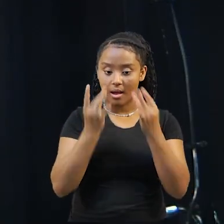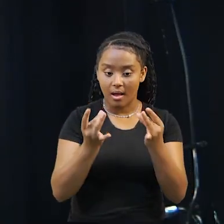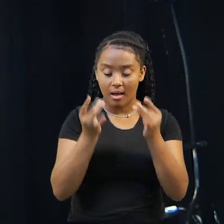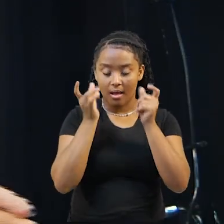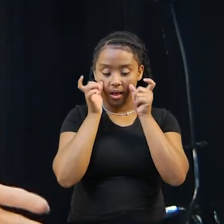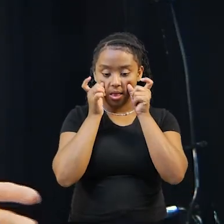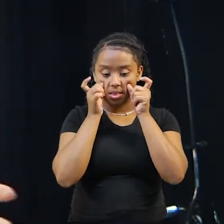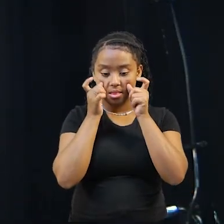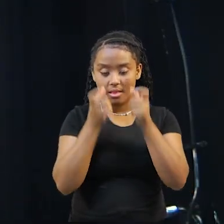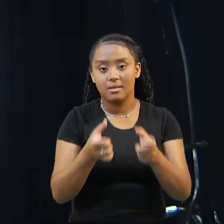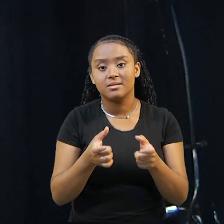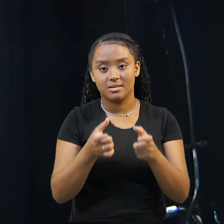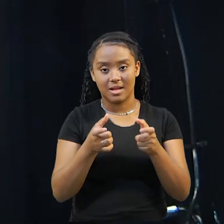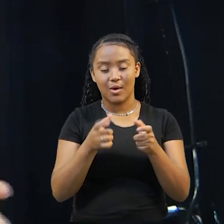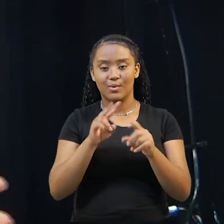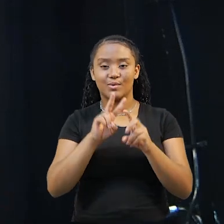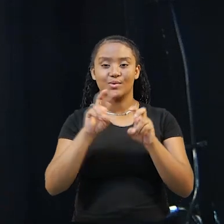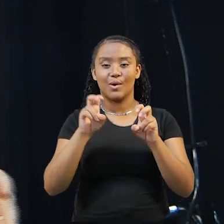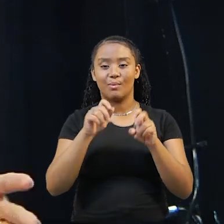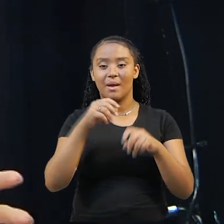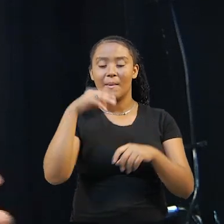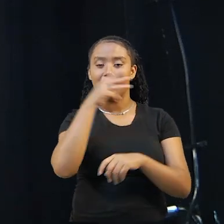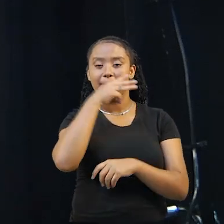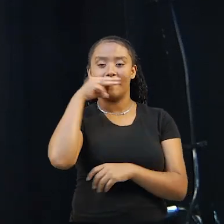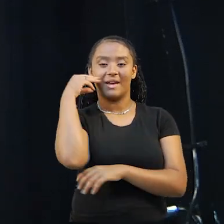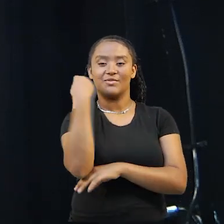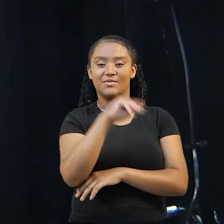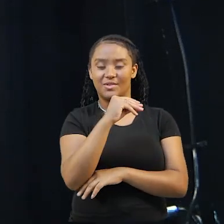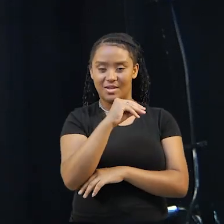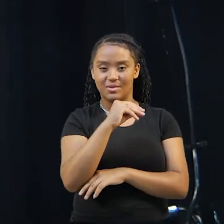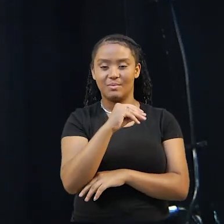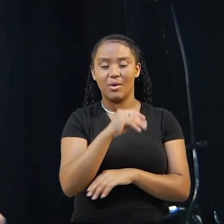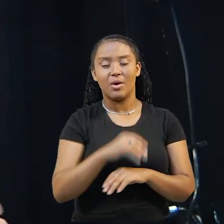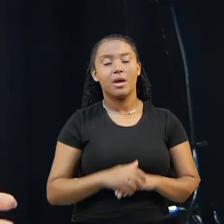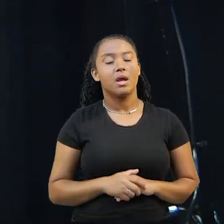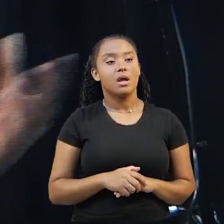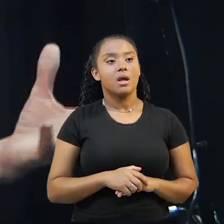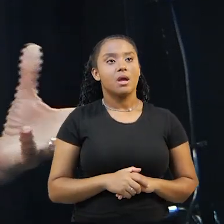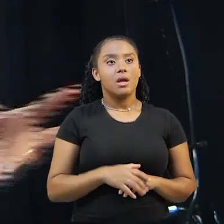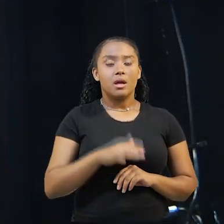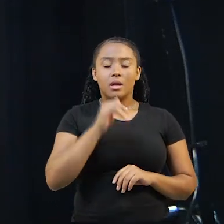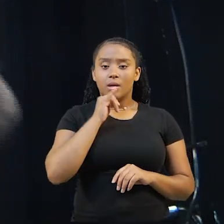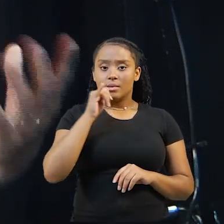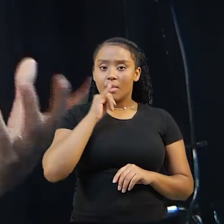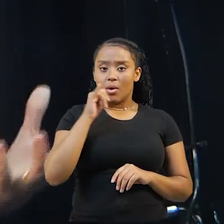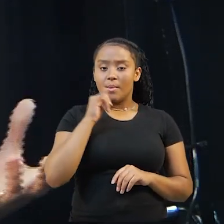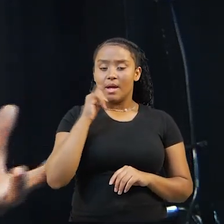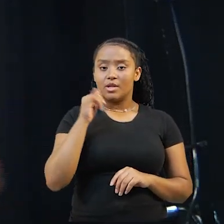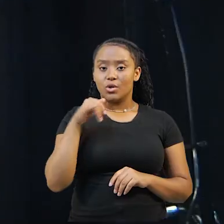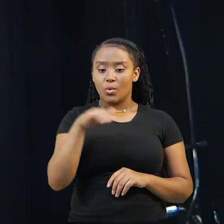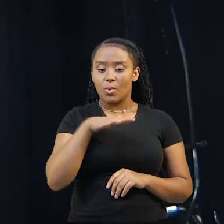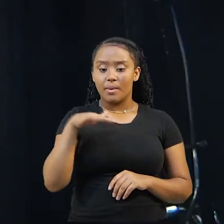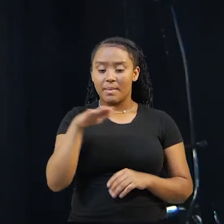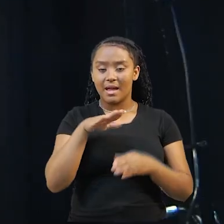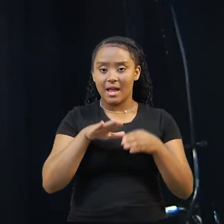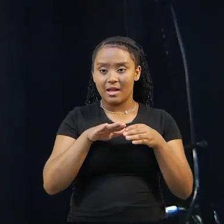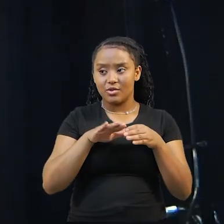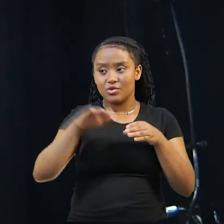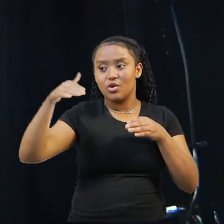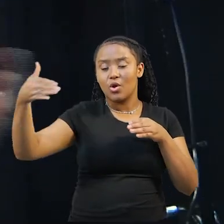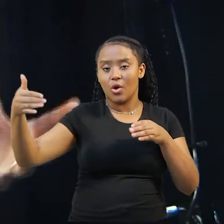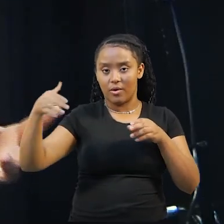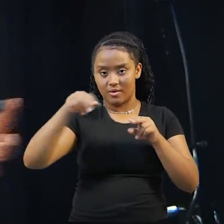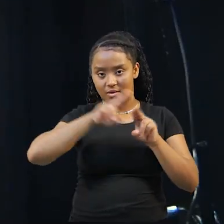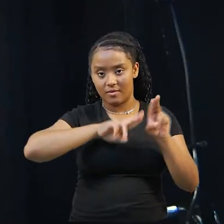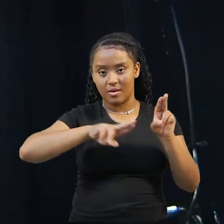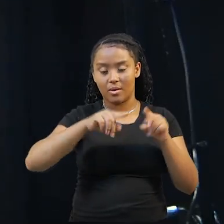essas questões de machismo e elas me afetam muito diretamente, tem acontecido, às vezes, no ambiente externo à universidade, de eu